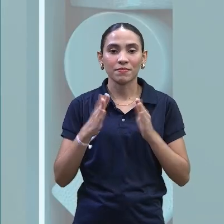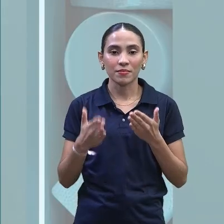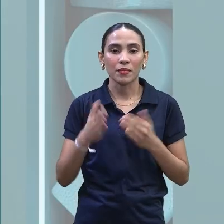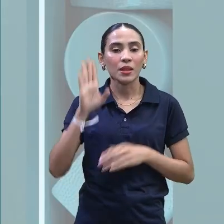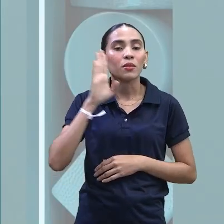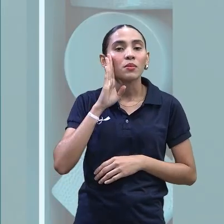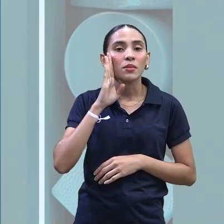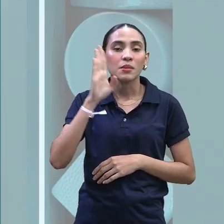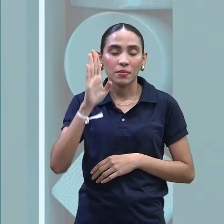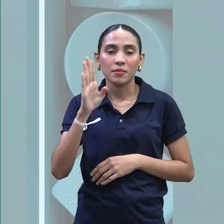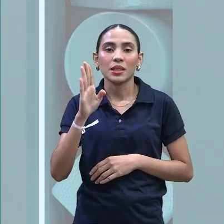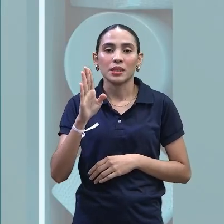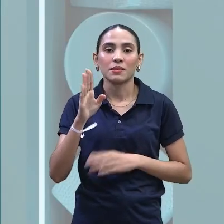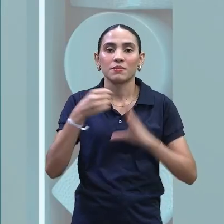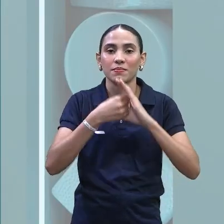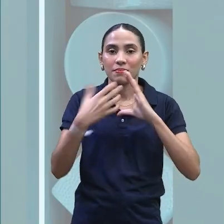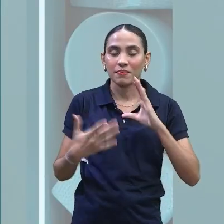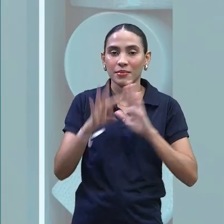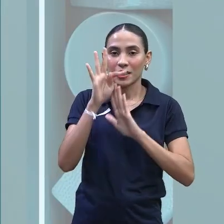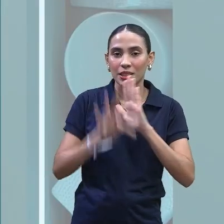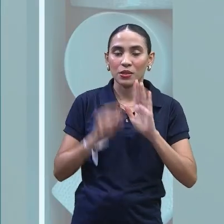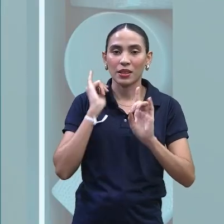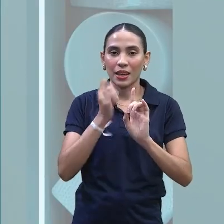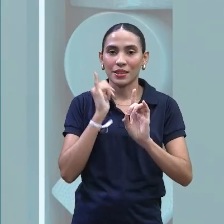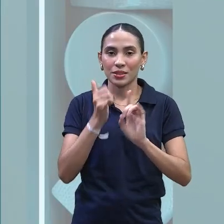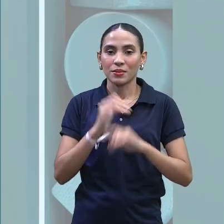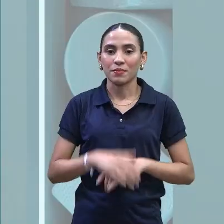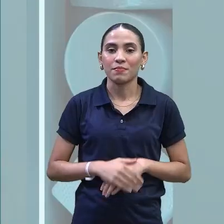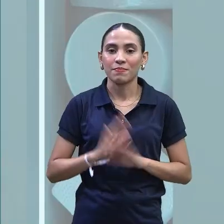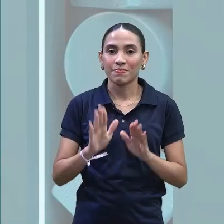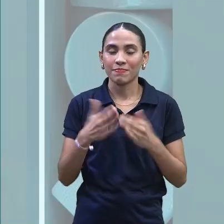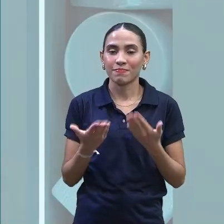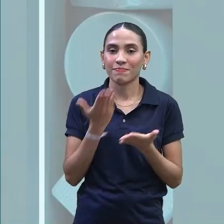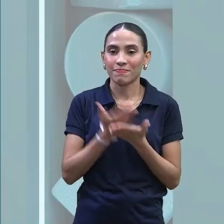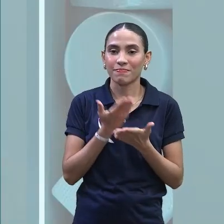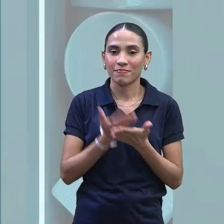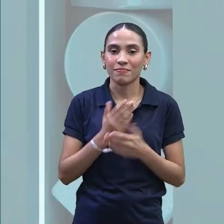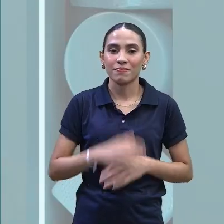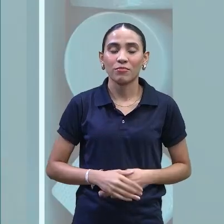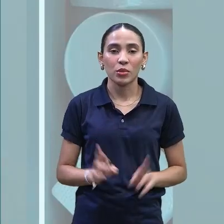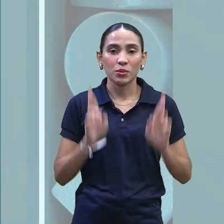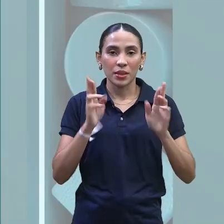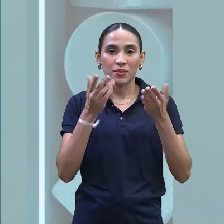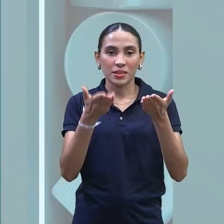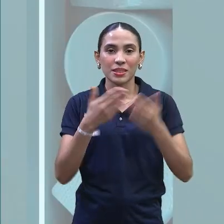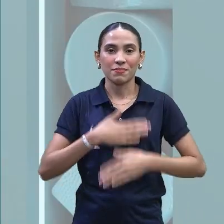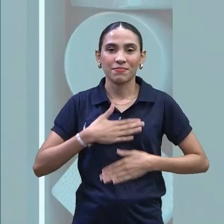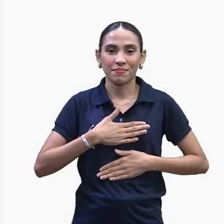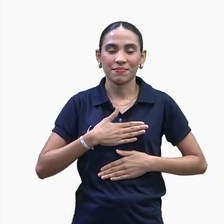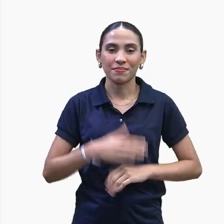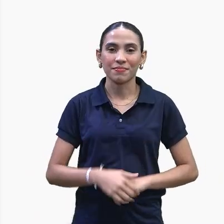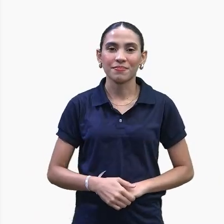os principais elementos do texto narrativo. Então, essa foi a nossa aula, espero que vocês tenham entendido.